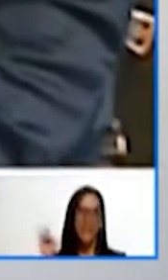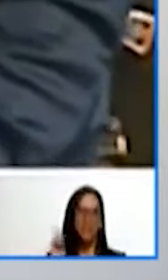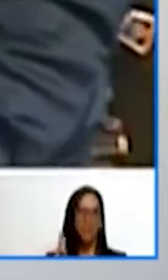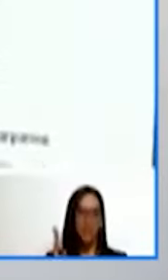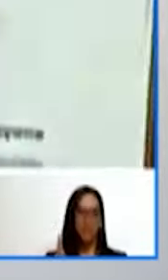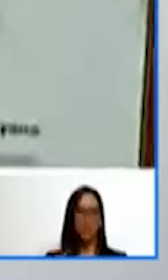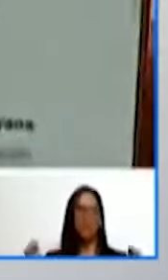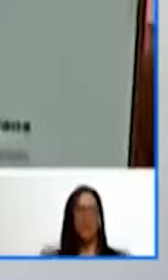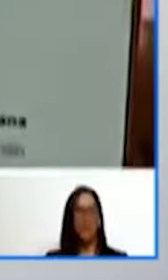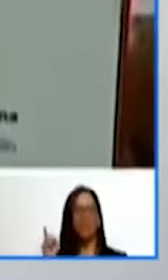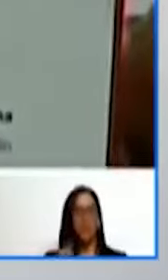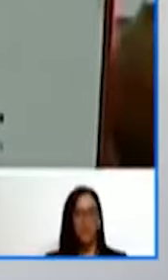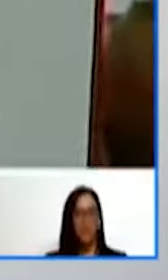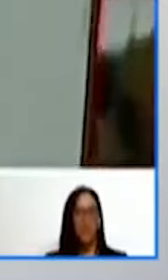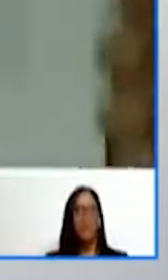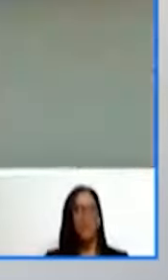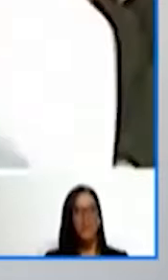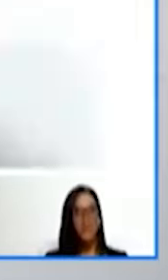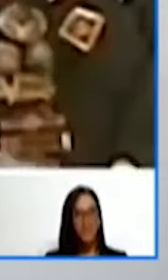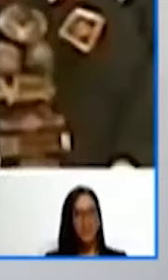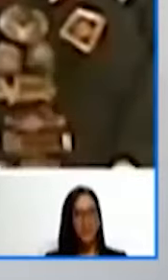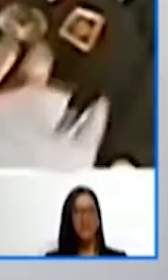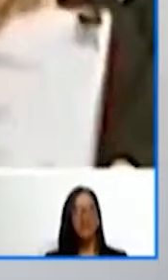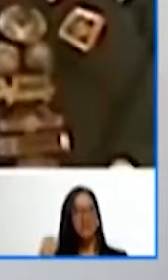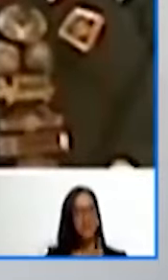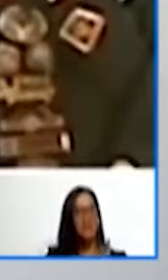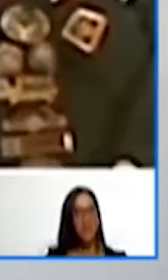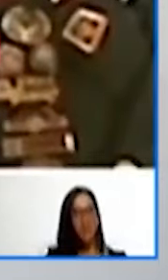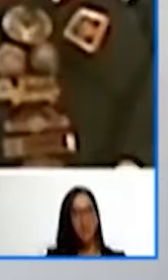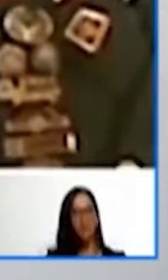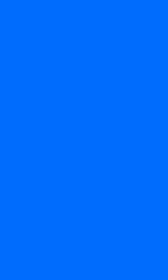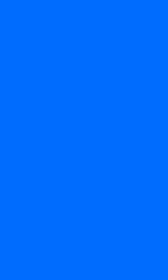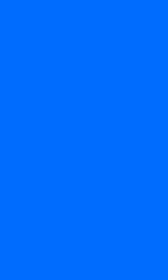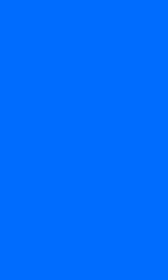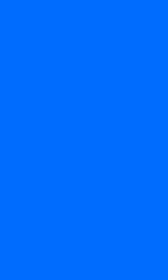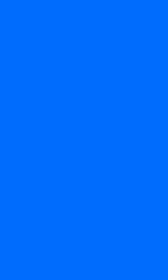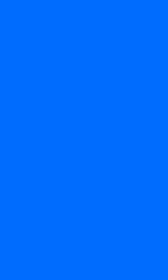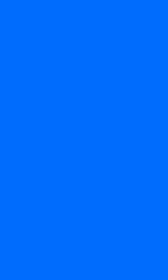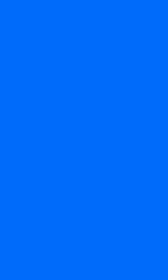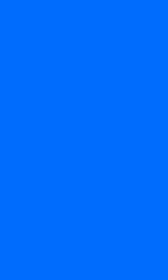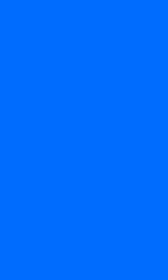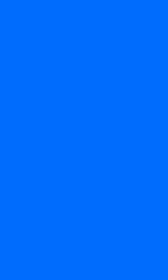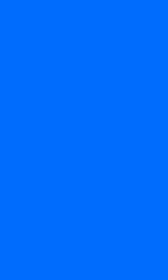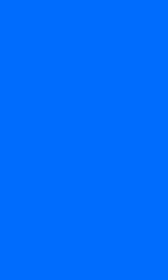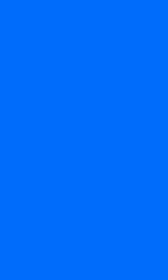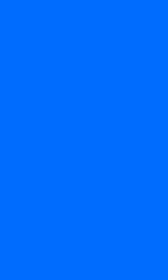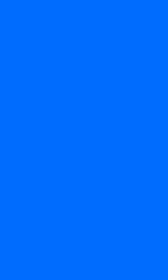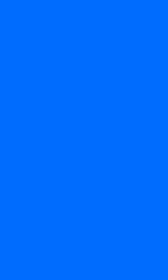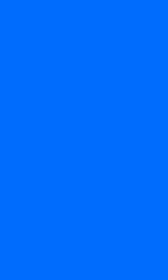eu penso que não há um risco, né, iminente aí de qualquer ambiente bélico nessa região.